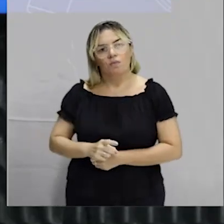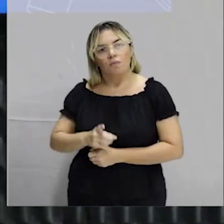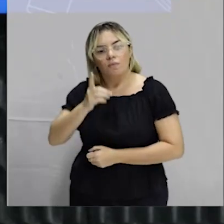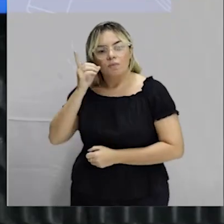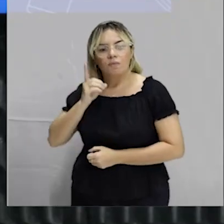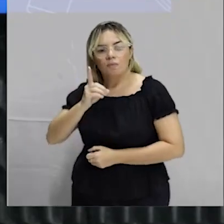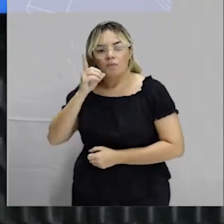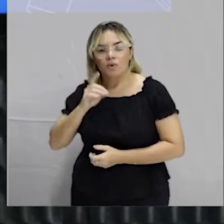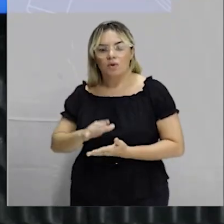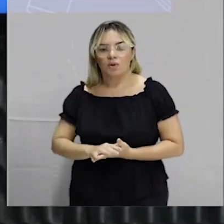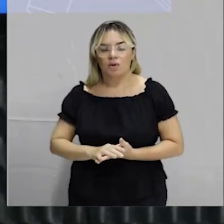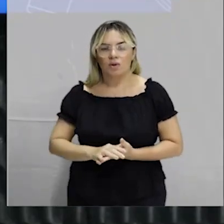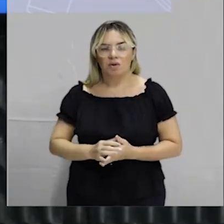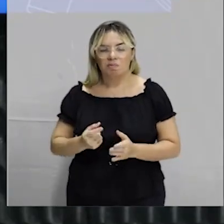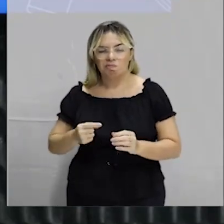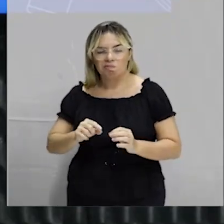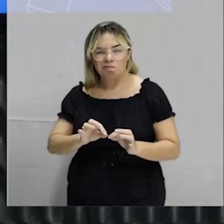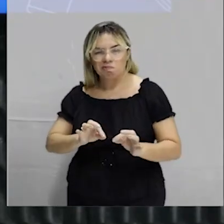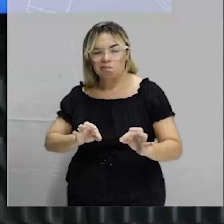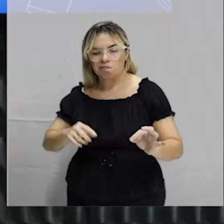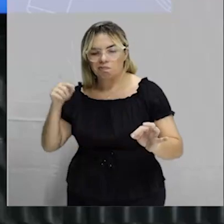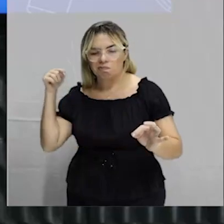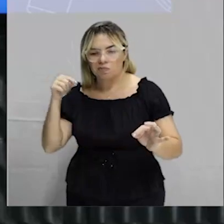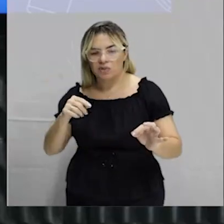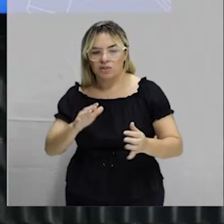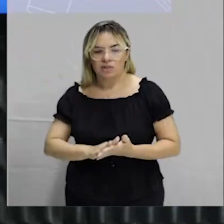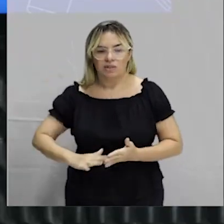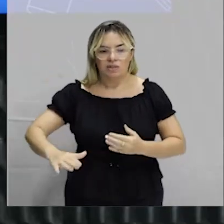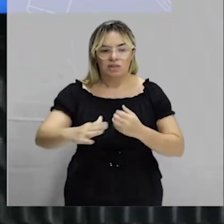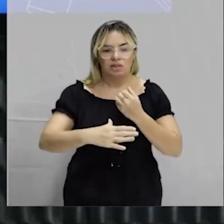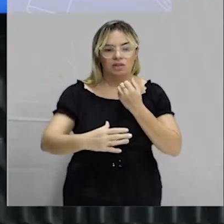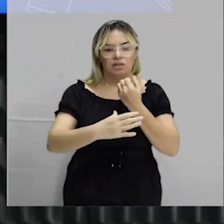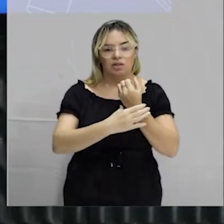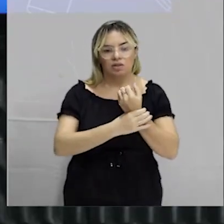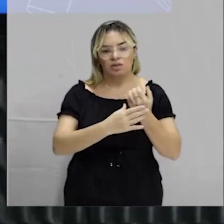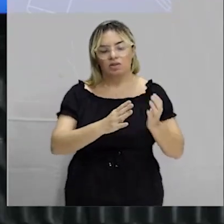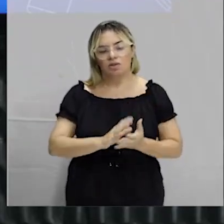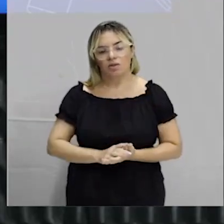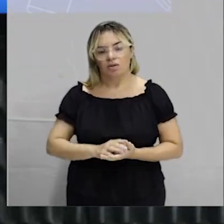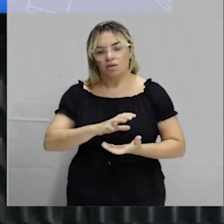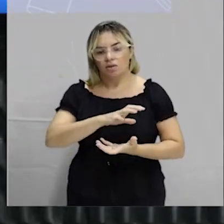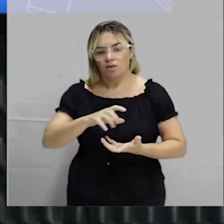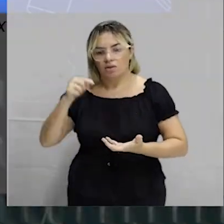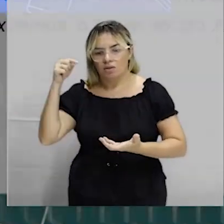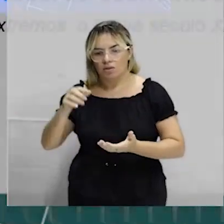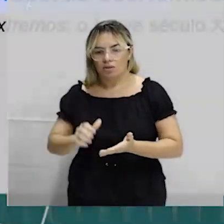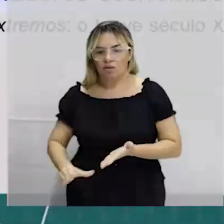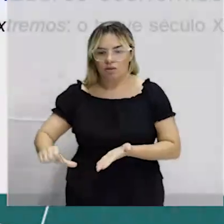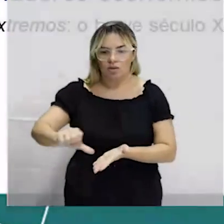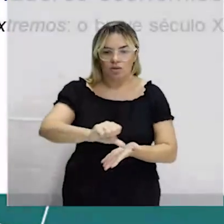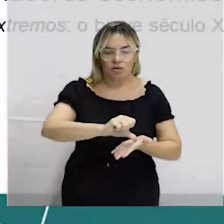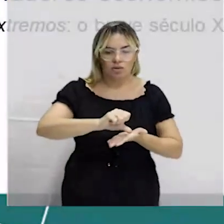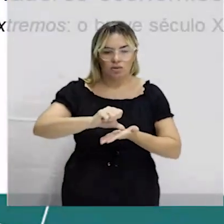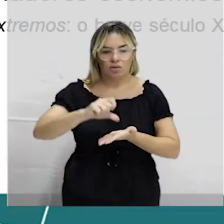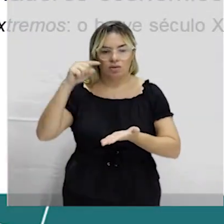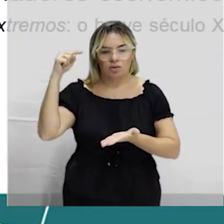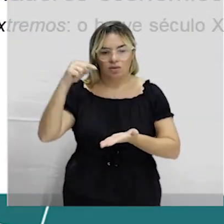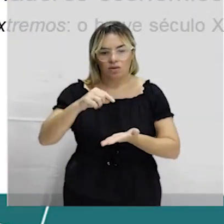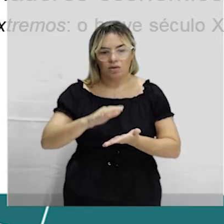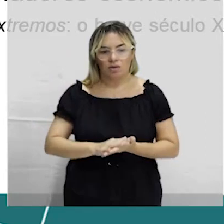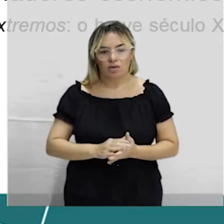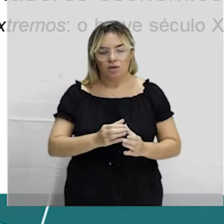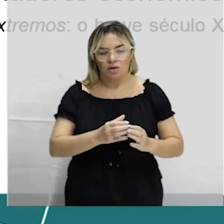seguro das convulsões de continentes menos afortunados, se tornaram o epicentro desde que foi o